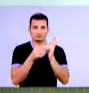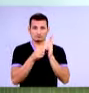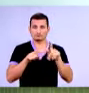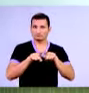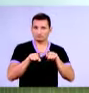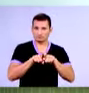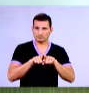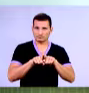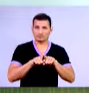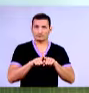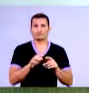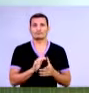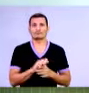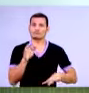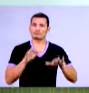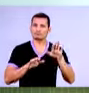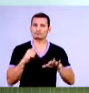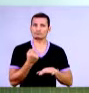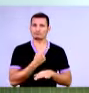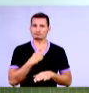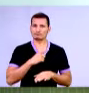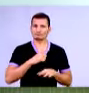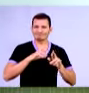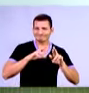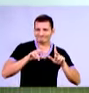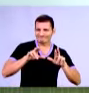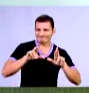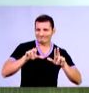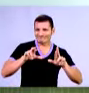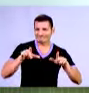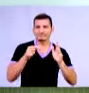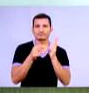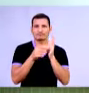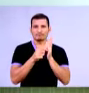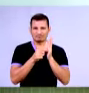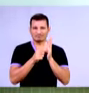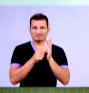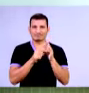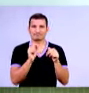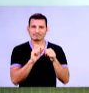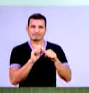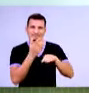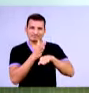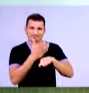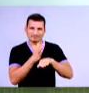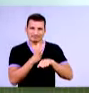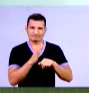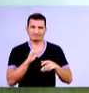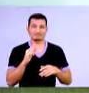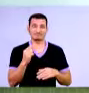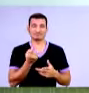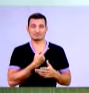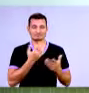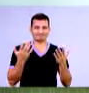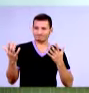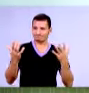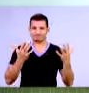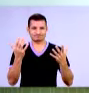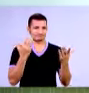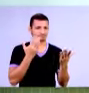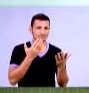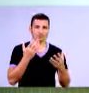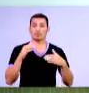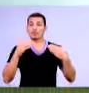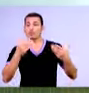né? Às vezes nós temos tanta ferramenta à disposição para executar determinada tarefa que nós nos sentimos perdidos no sentido